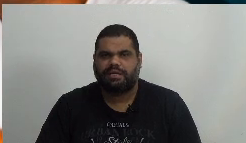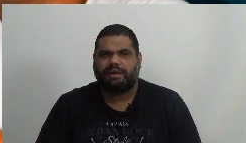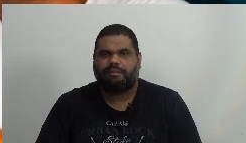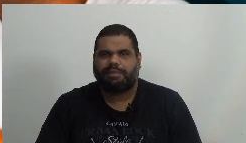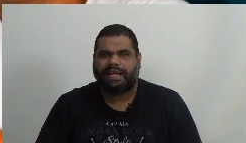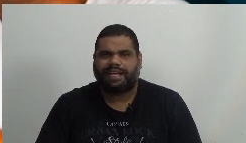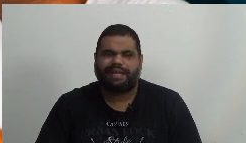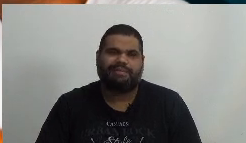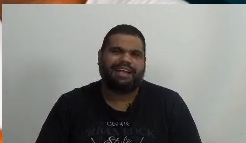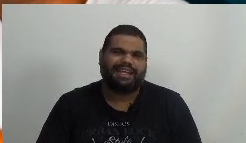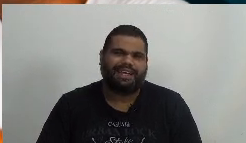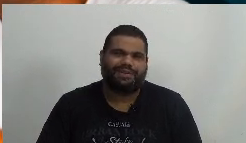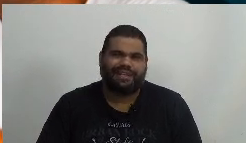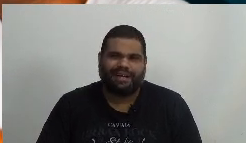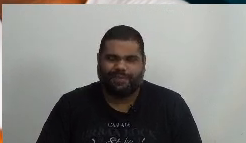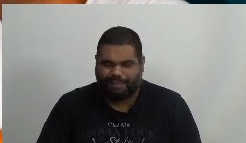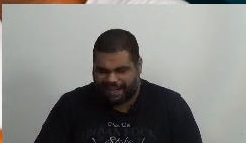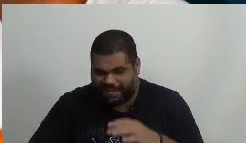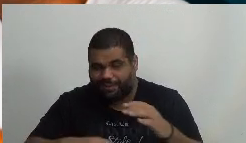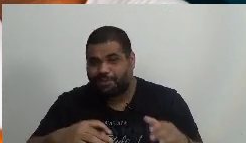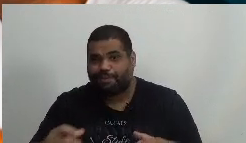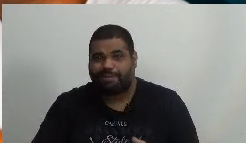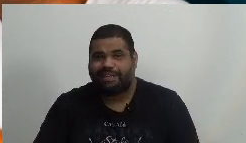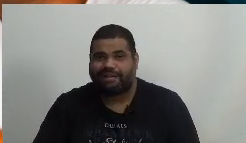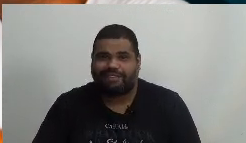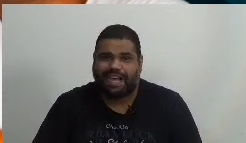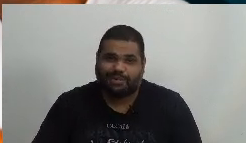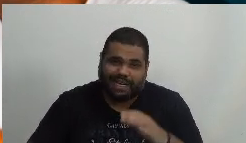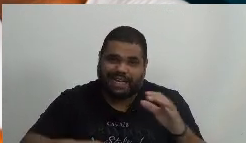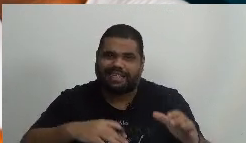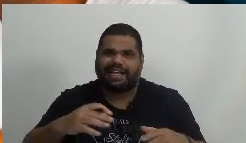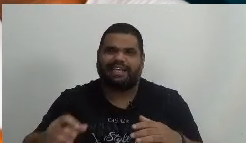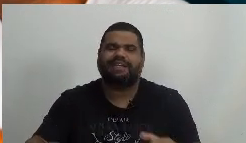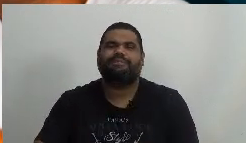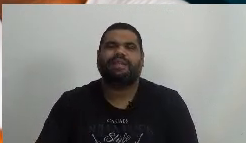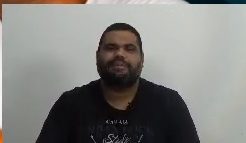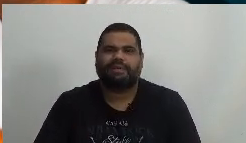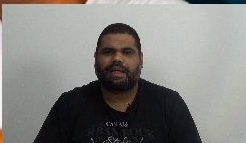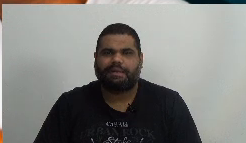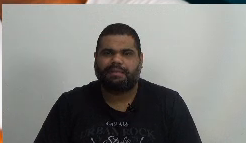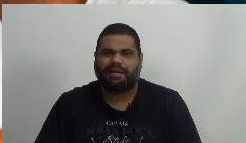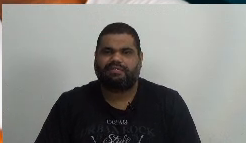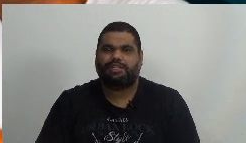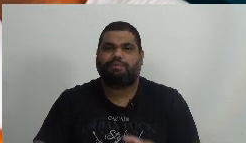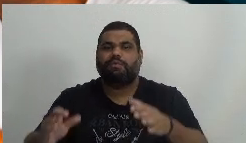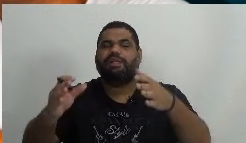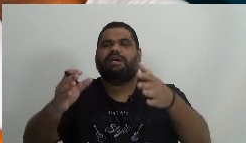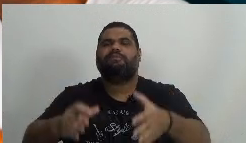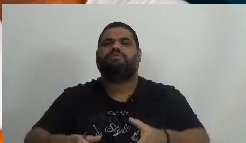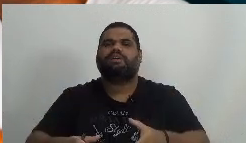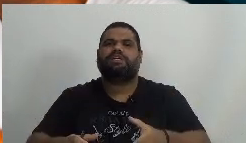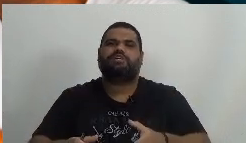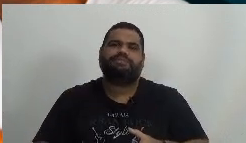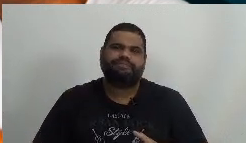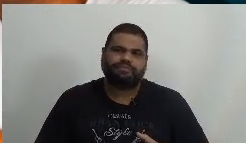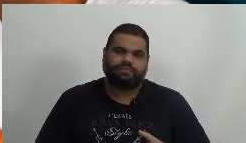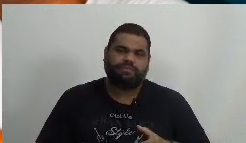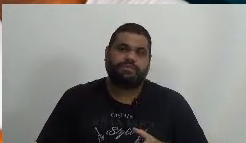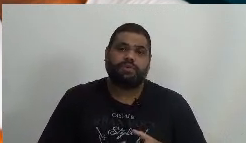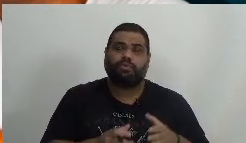quiz, para aquele marinheiro, né? Marinheiro de primeira viagem, o cara que está aqui pela primeira vez. Publicamos o